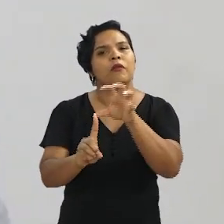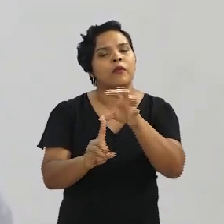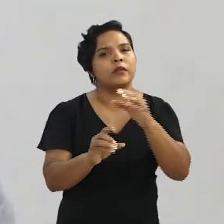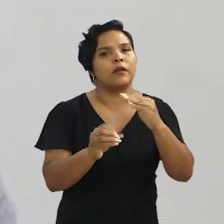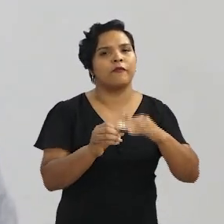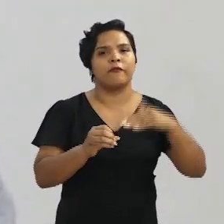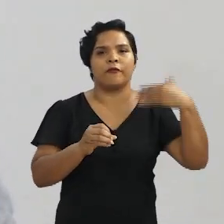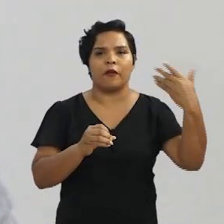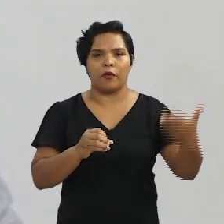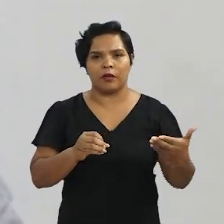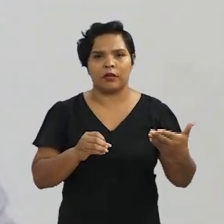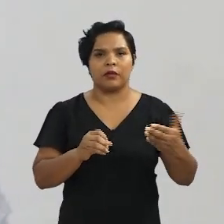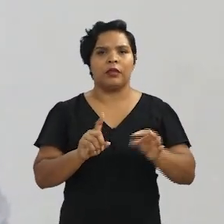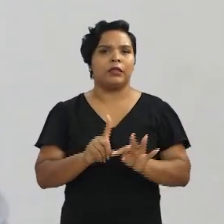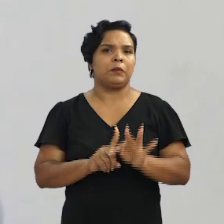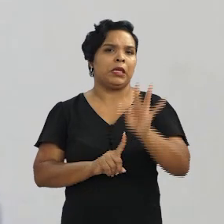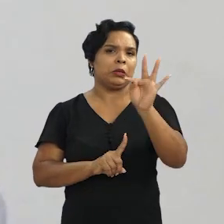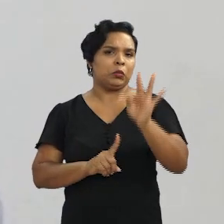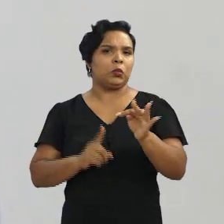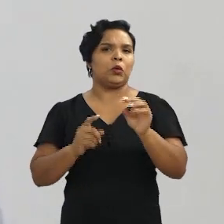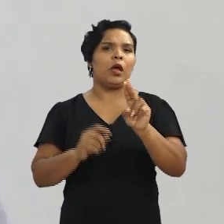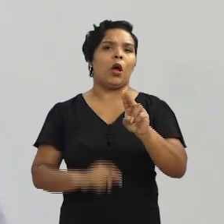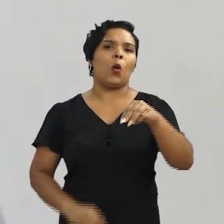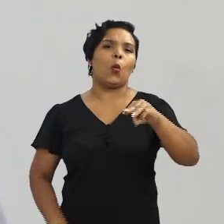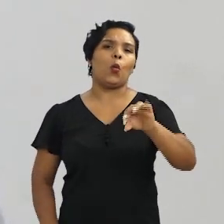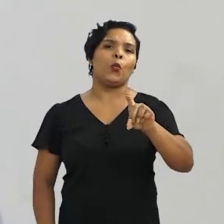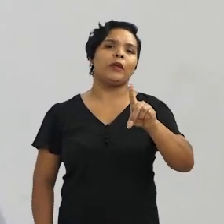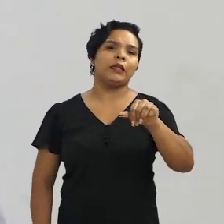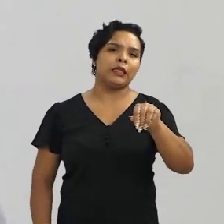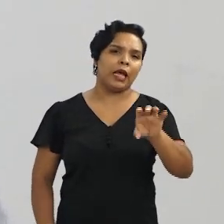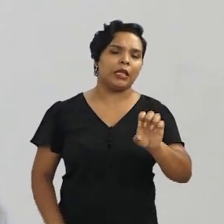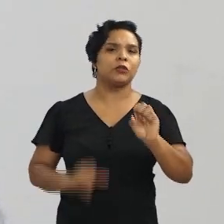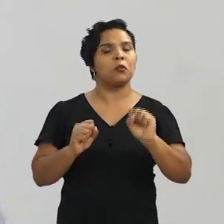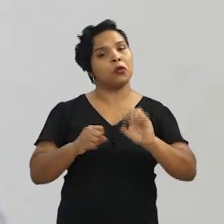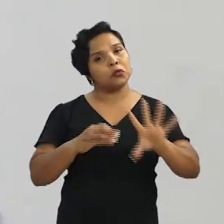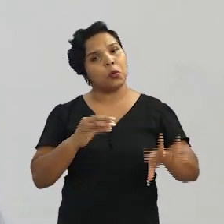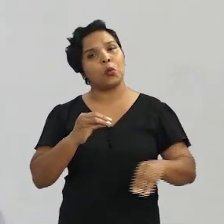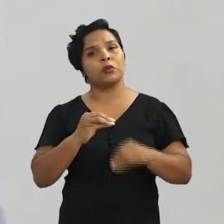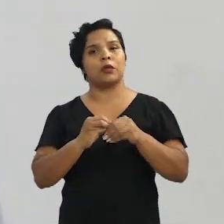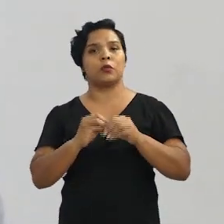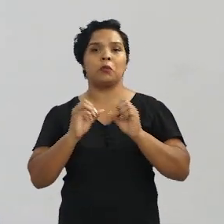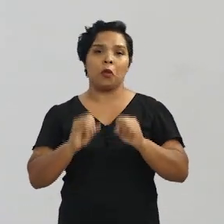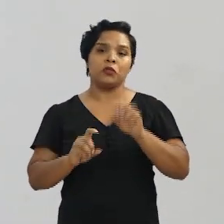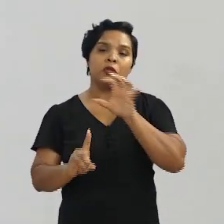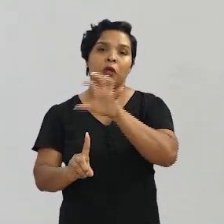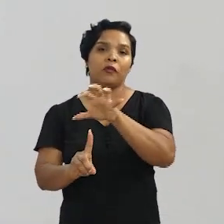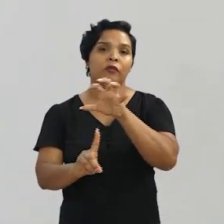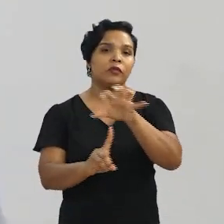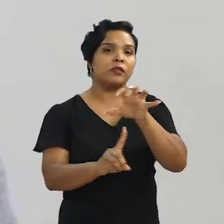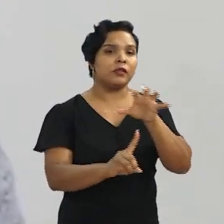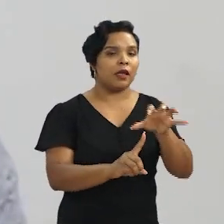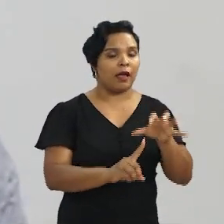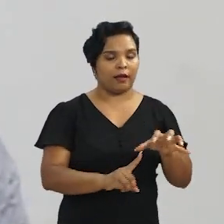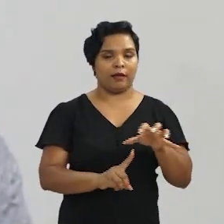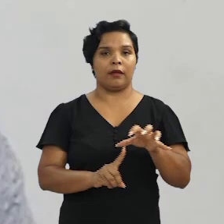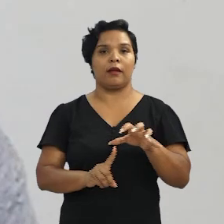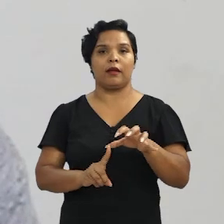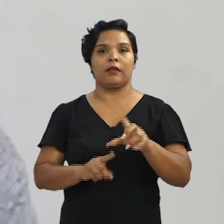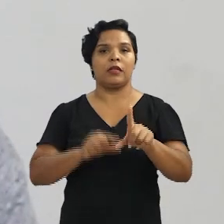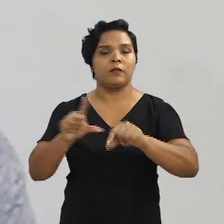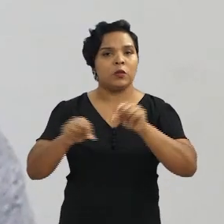influências externas, temperatura, umidade, etc., podem contribuir, aliás, podem influenciar nas